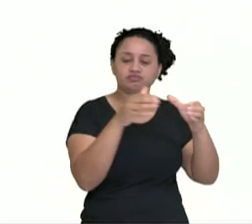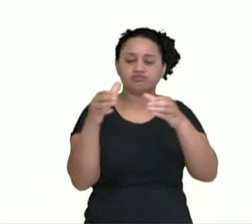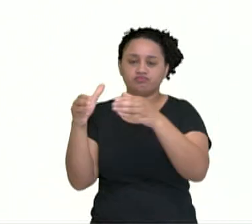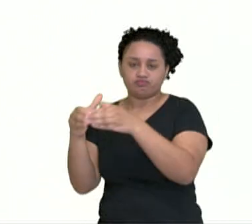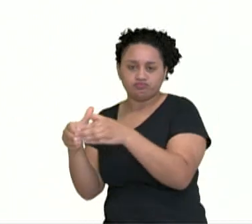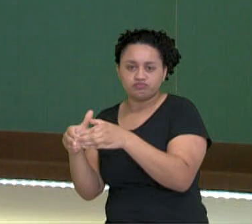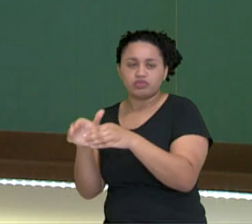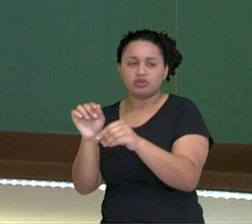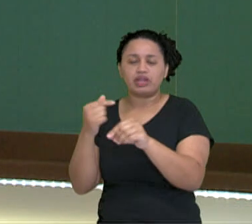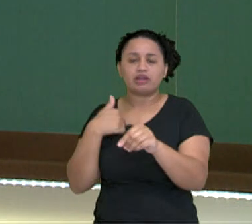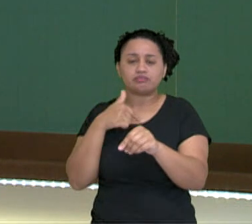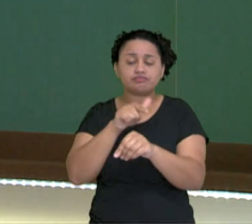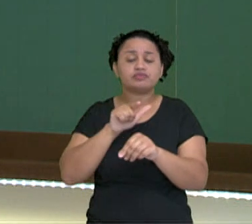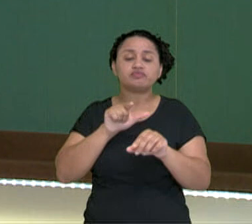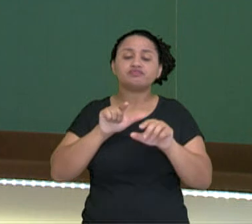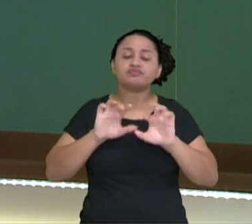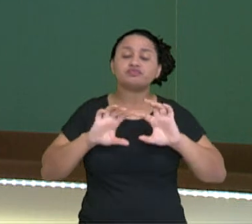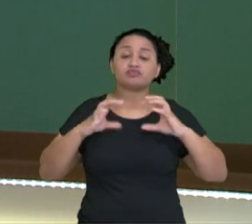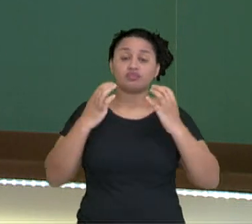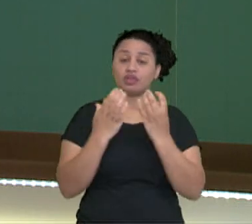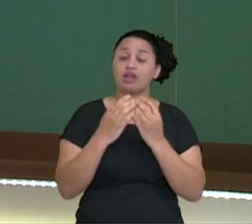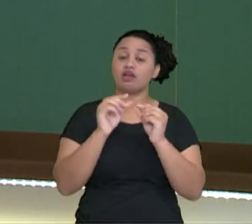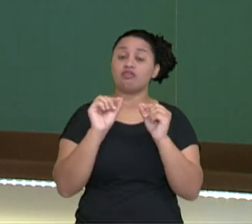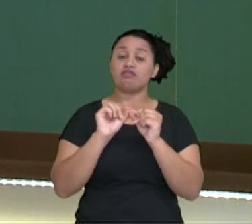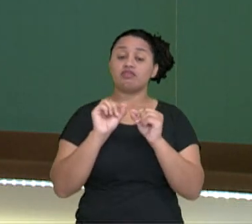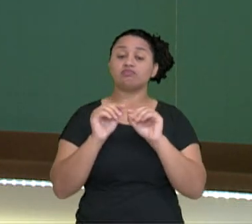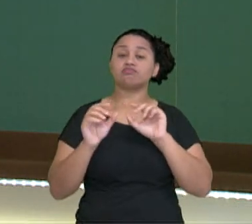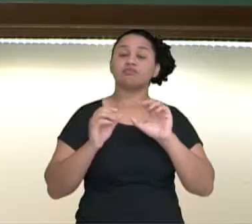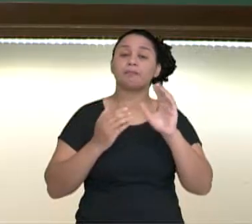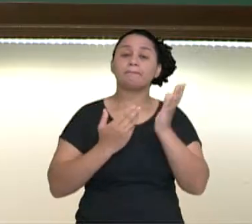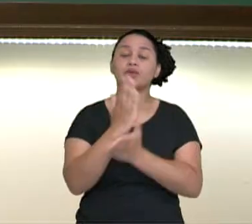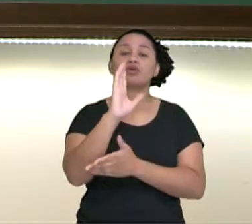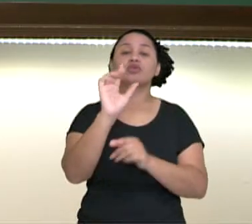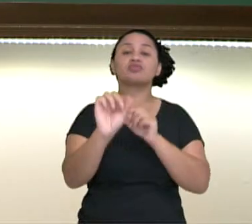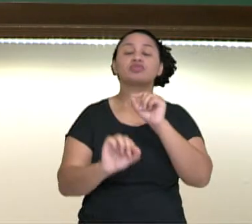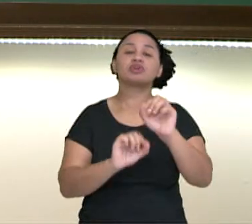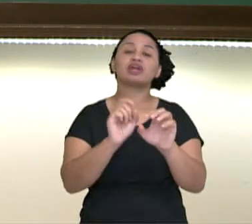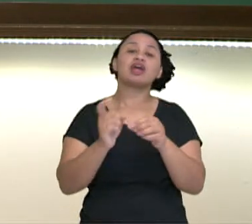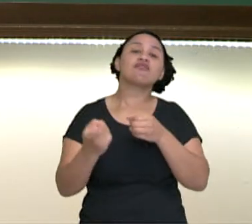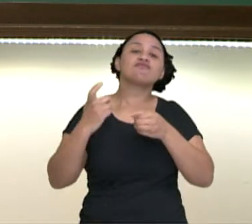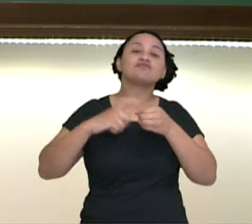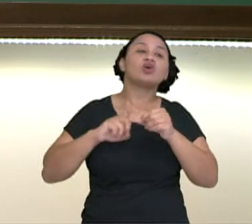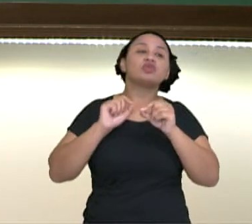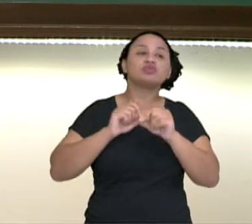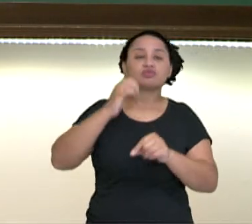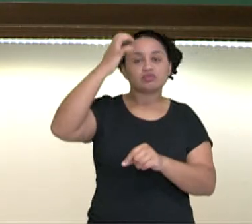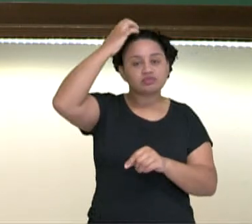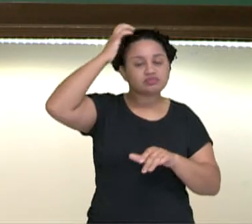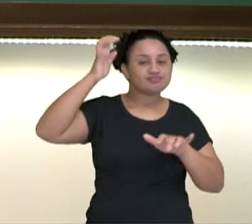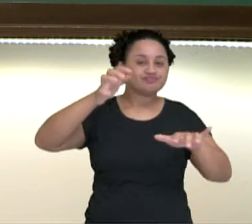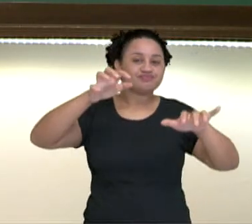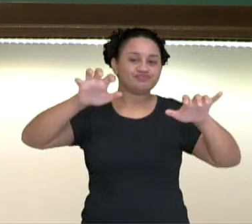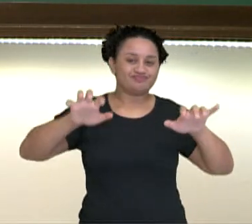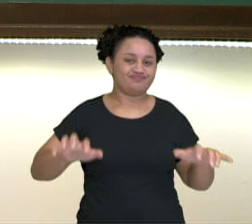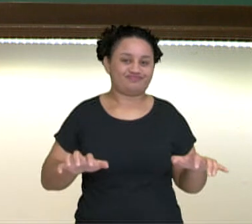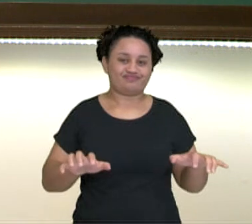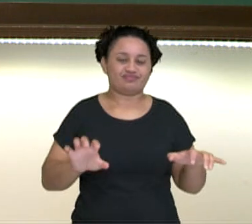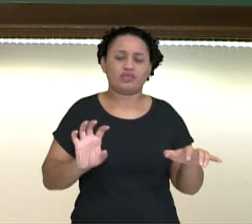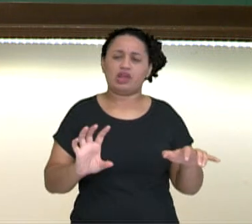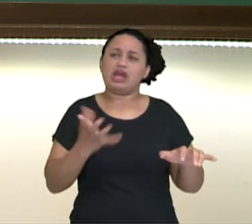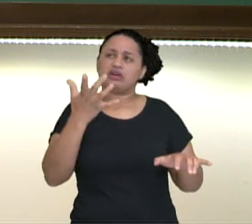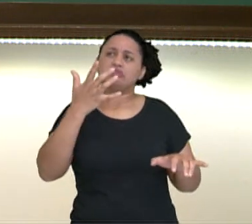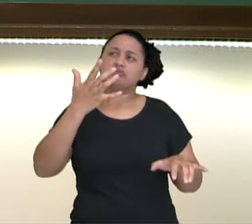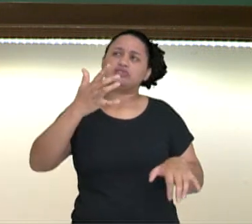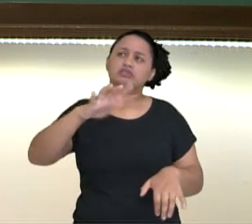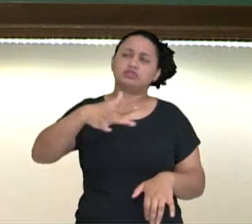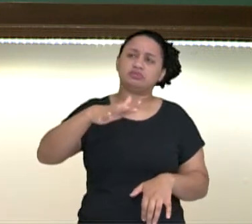radicais, o parlamento ele vai aprovar a volta da monarquia. Isso vai acontecer ali por